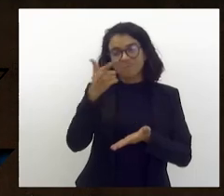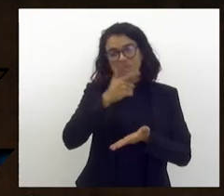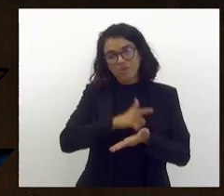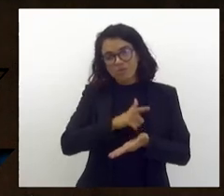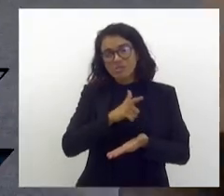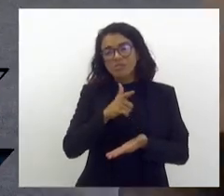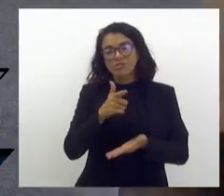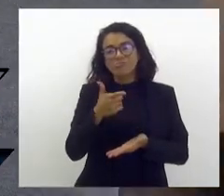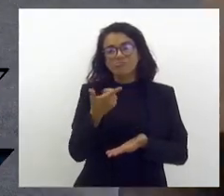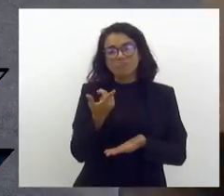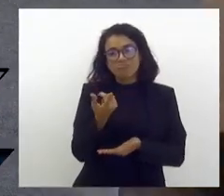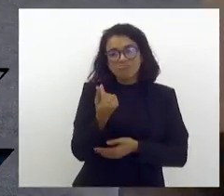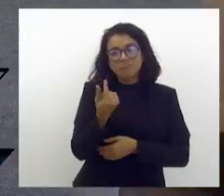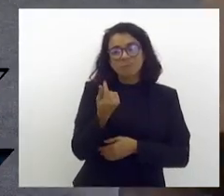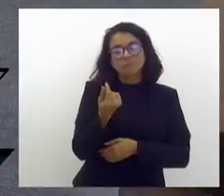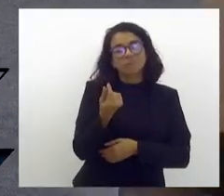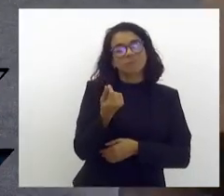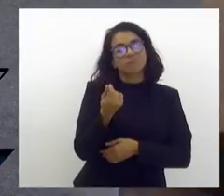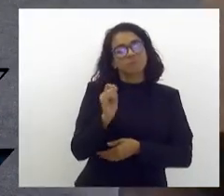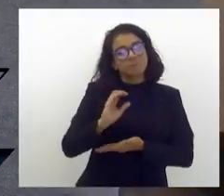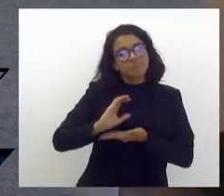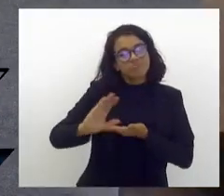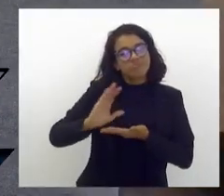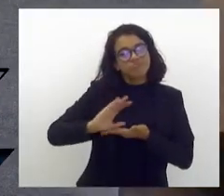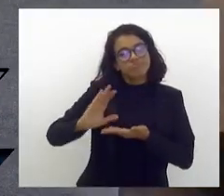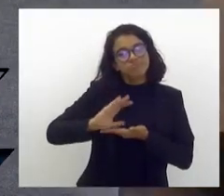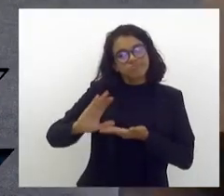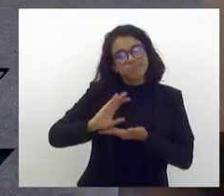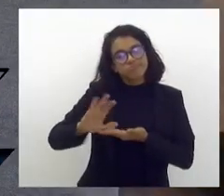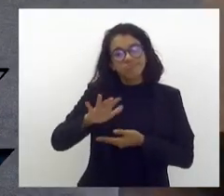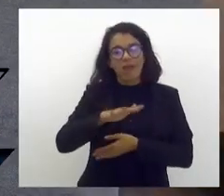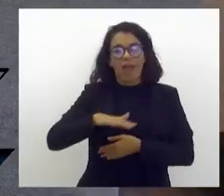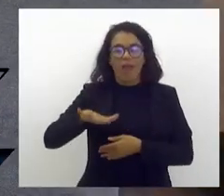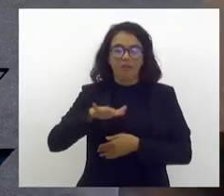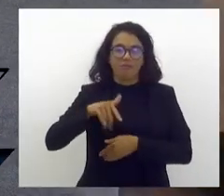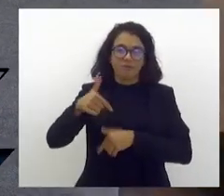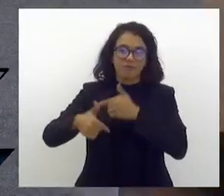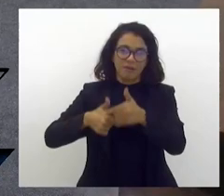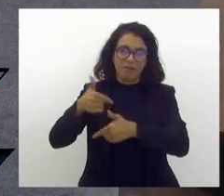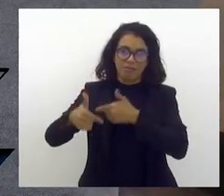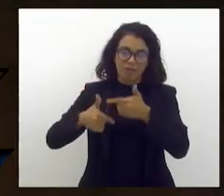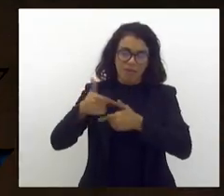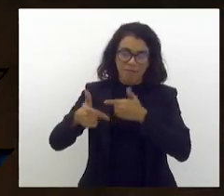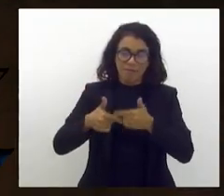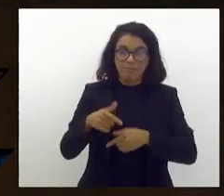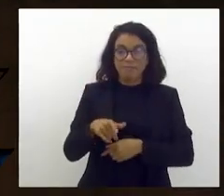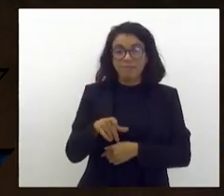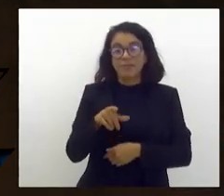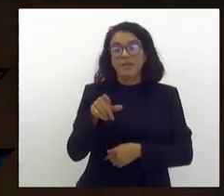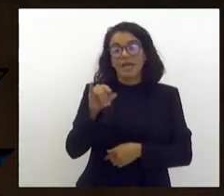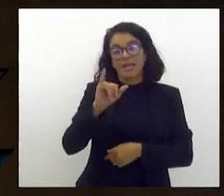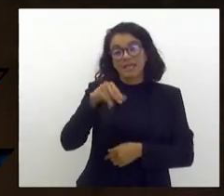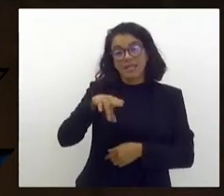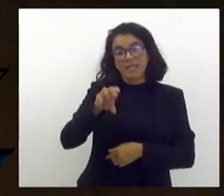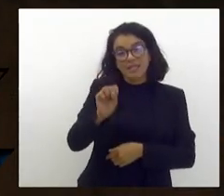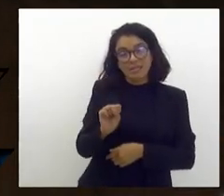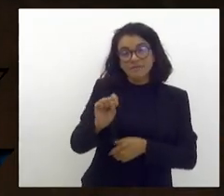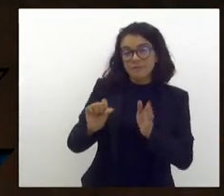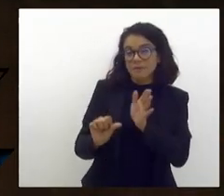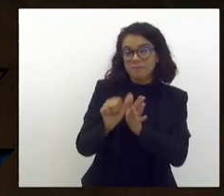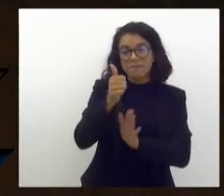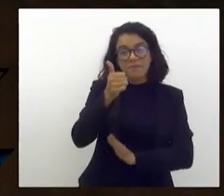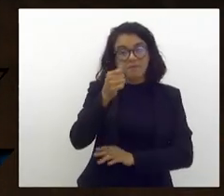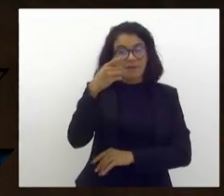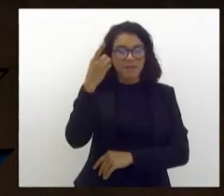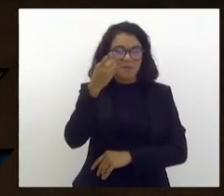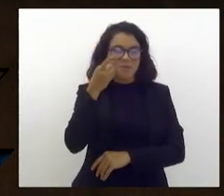para algumas obras em pequenas estações de tratamento. A Inês Pandeló, entre outras coisas, ela foi a primeira